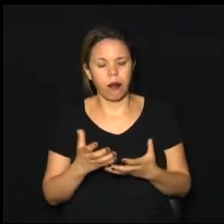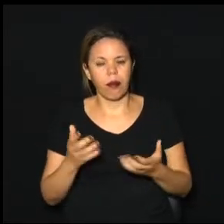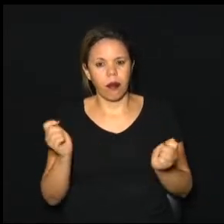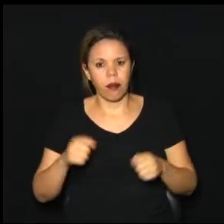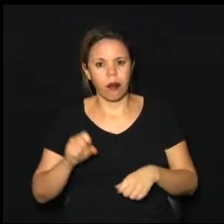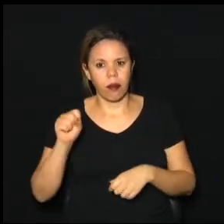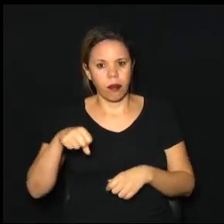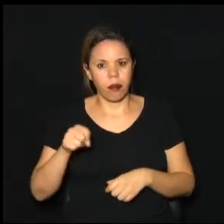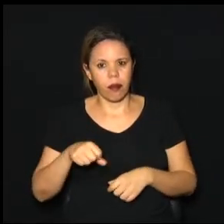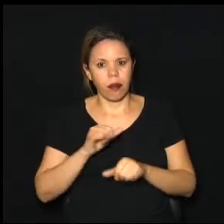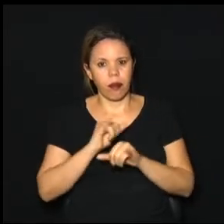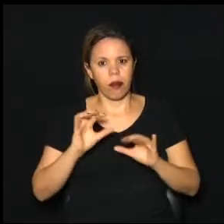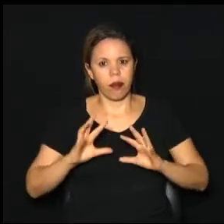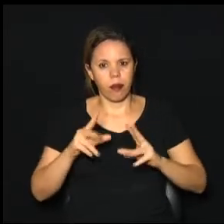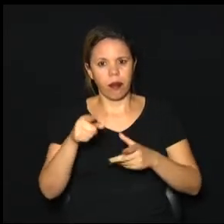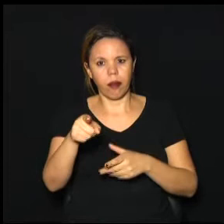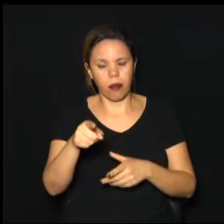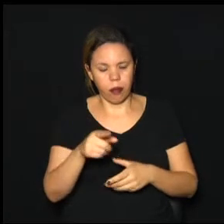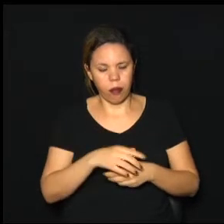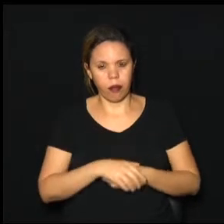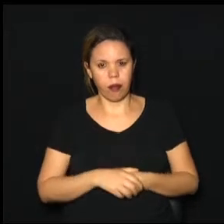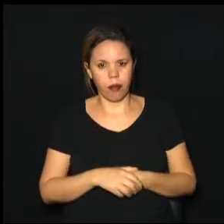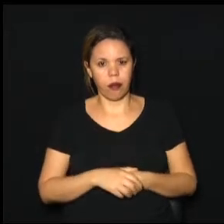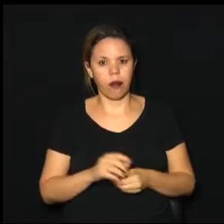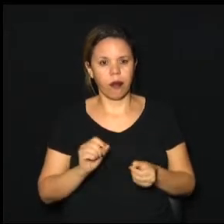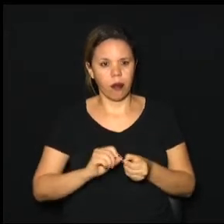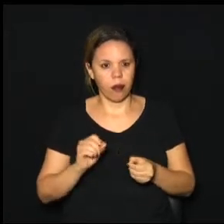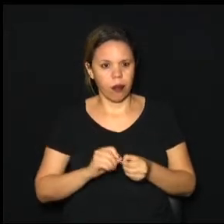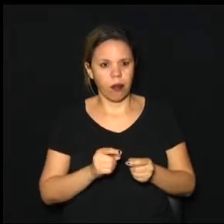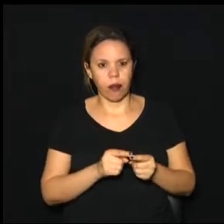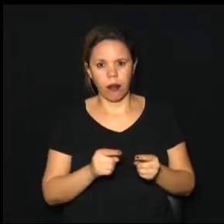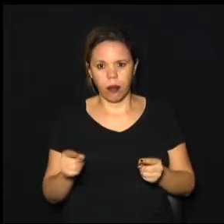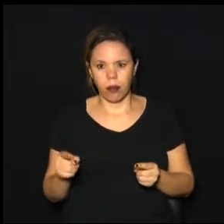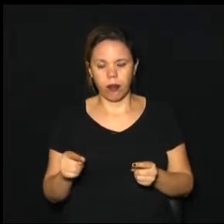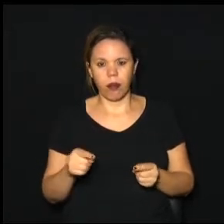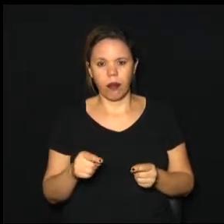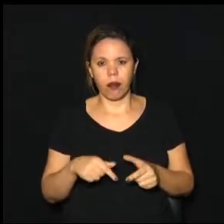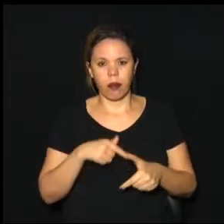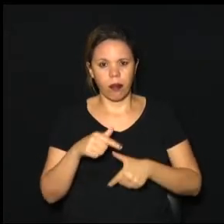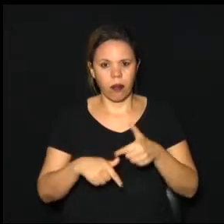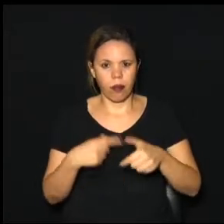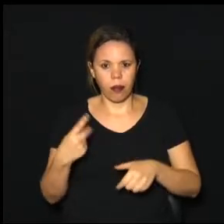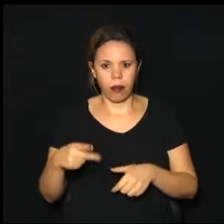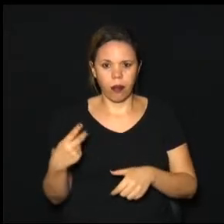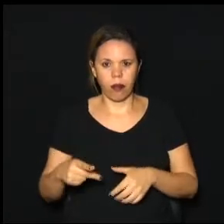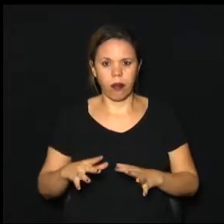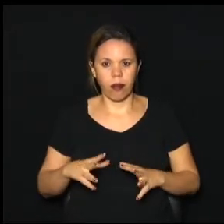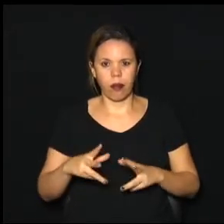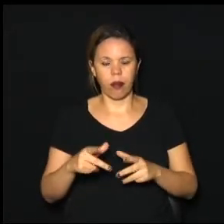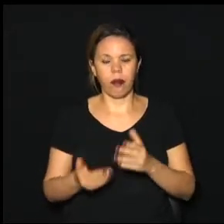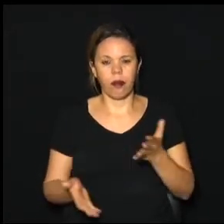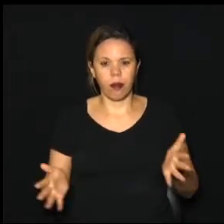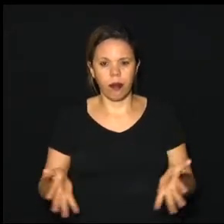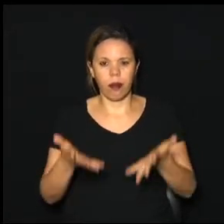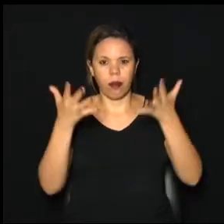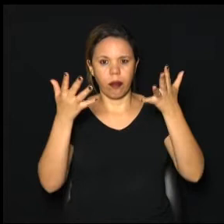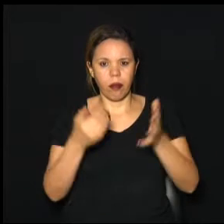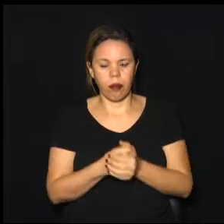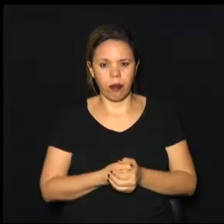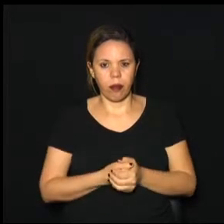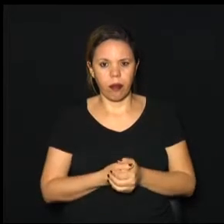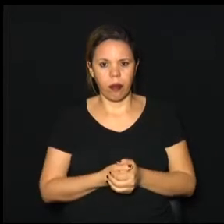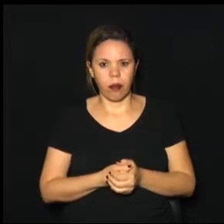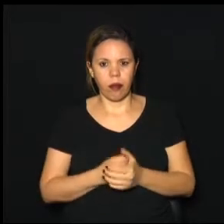sim divulgar tudo aquilo que você fez durante o seu mandato, tudo aquilo que enaltece o teu mandato, aquilo